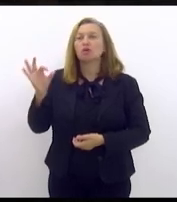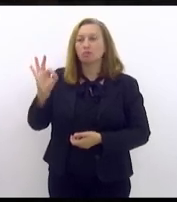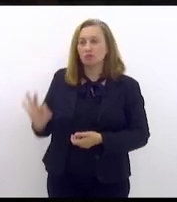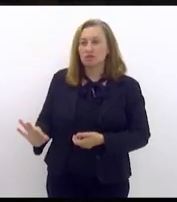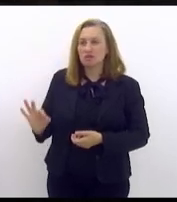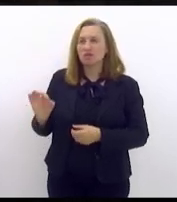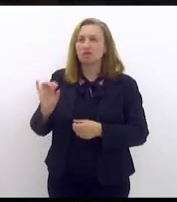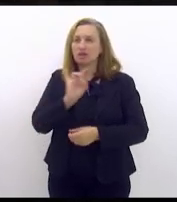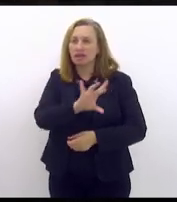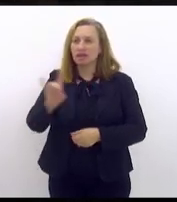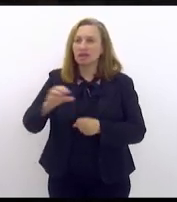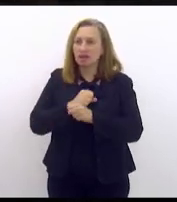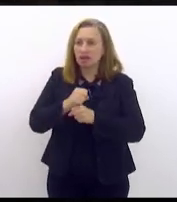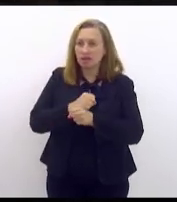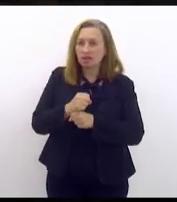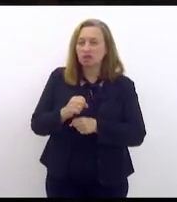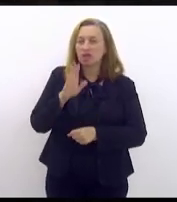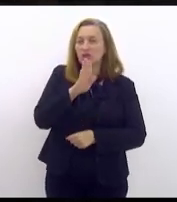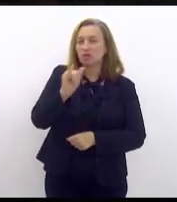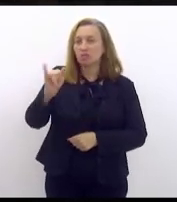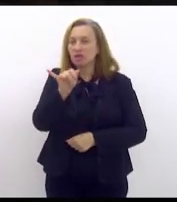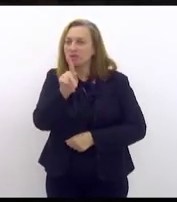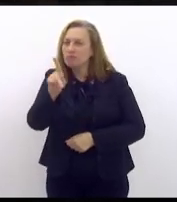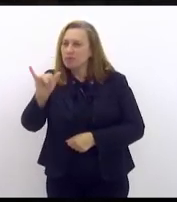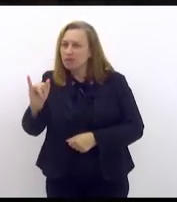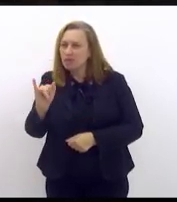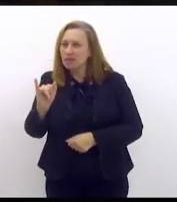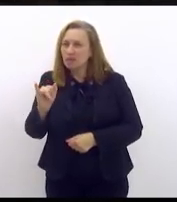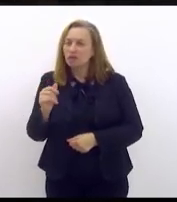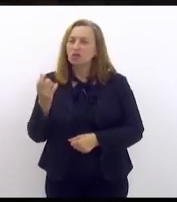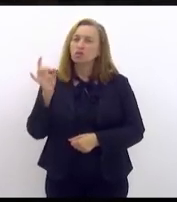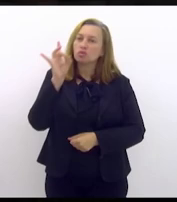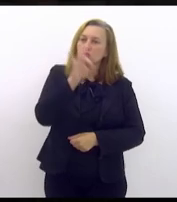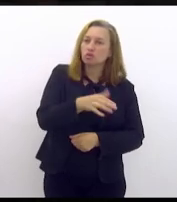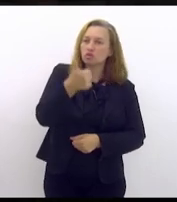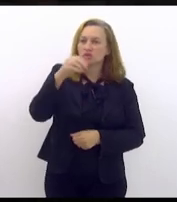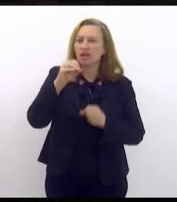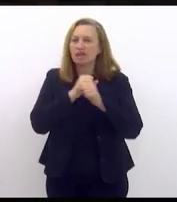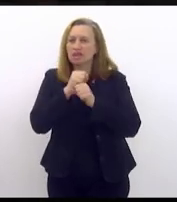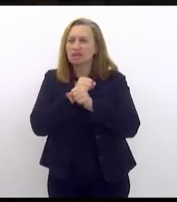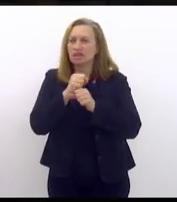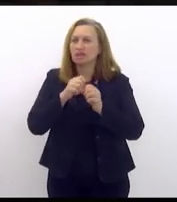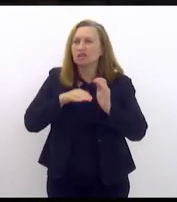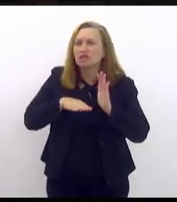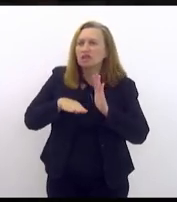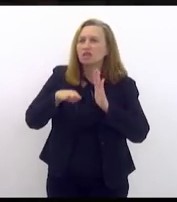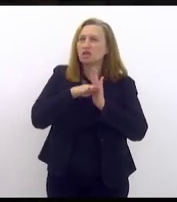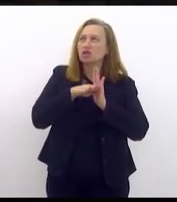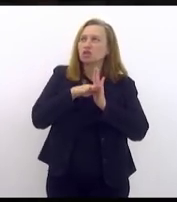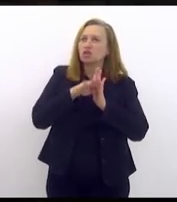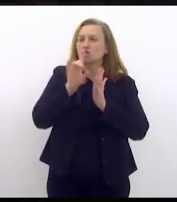5,2% ao ano e o PIB brasileiro, nos últimos 10 anos, cresceu apenas